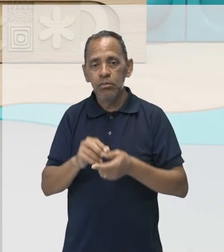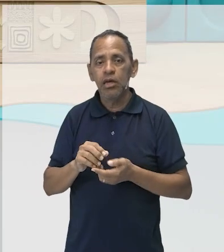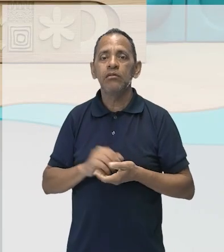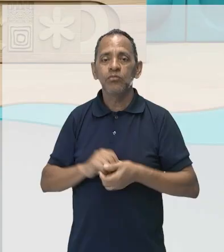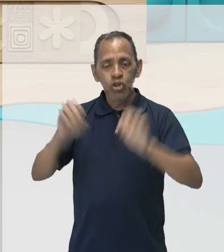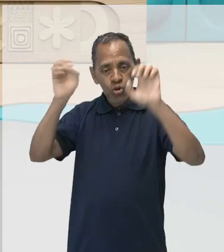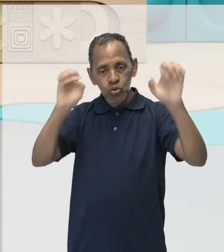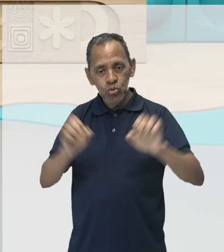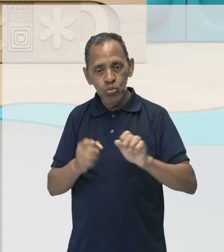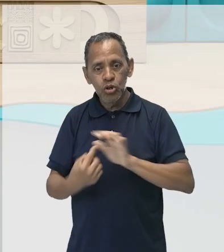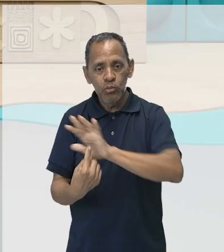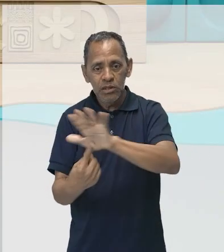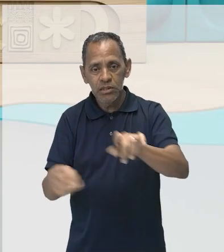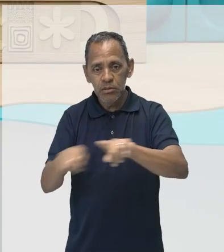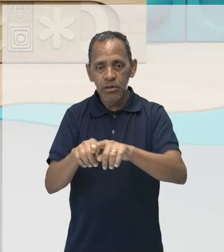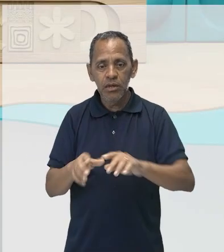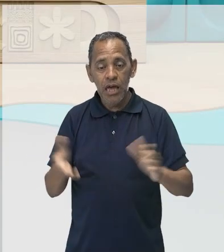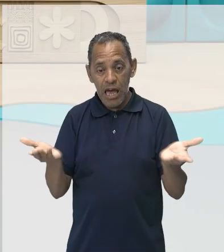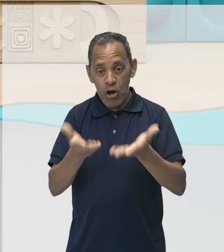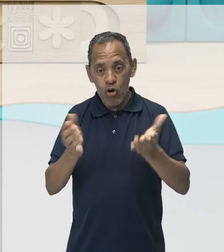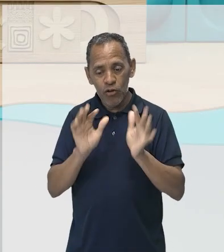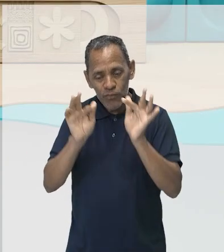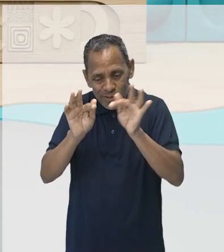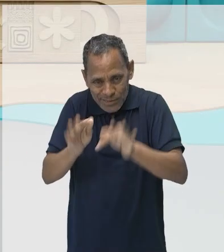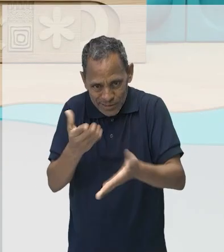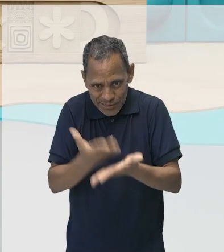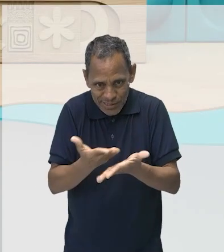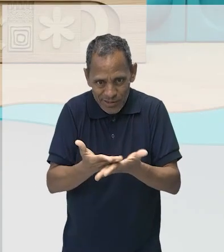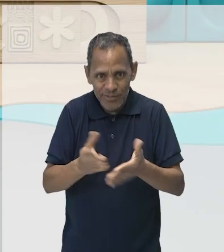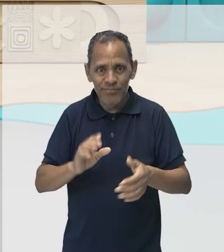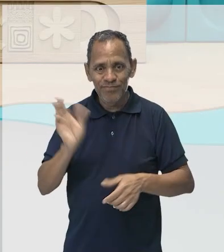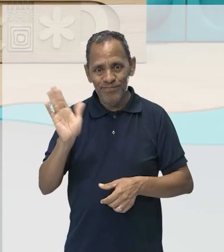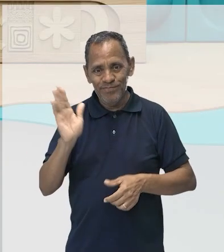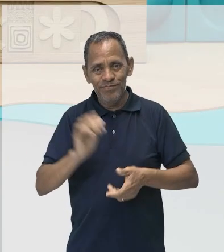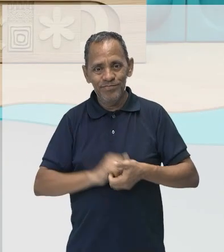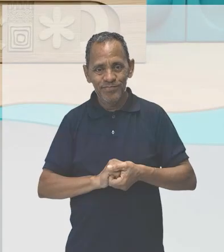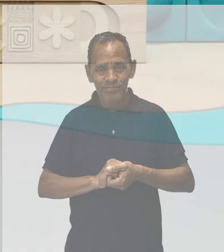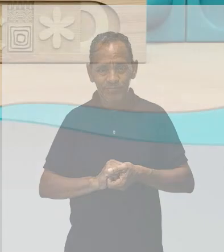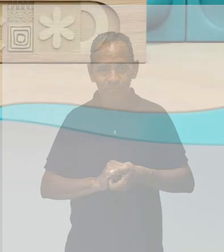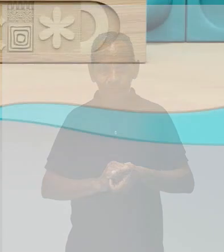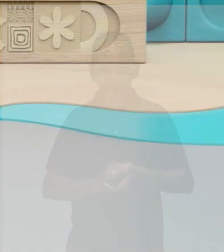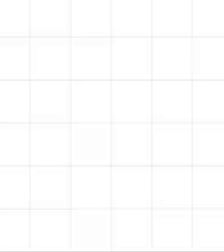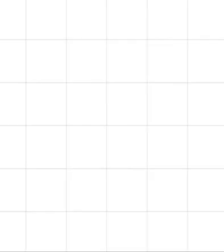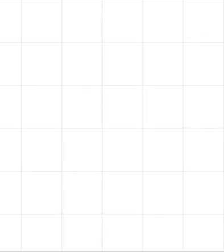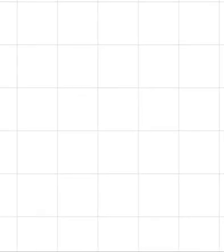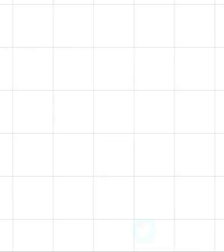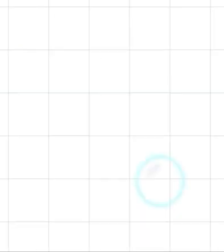estrutura, enquanto encenação, ok? Então, agora, finalizamos a nossa aula.